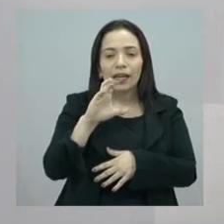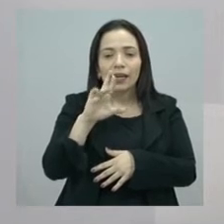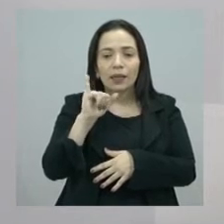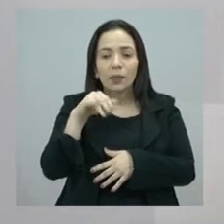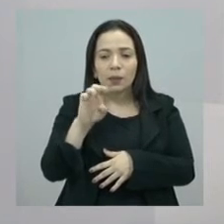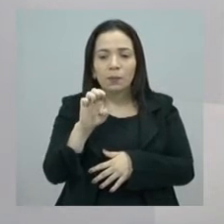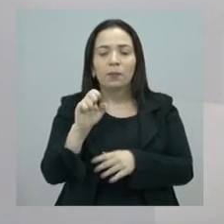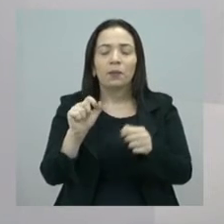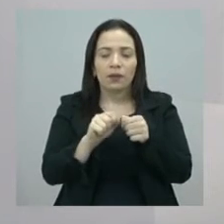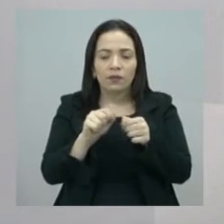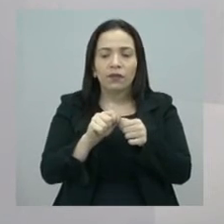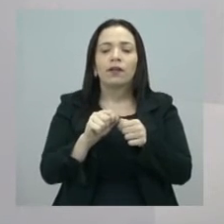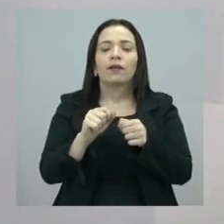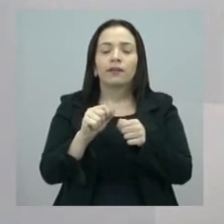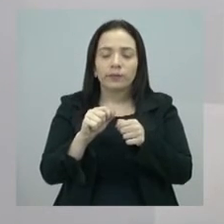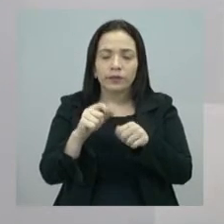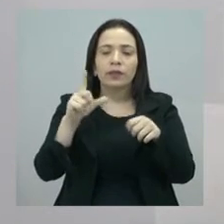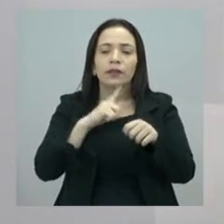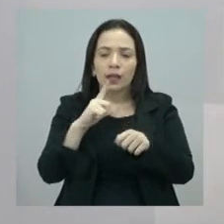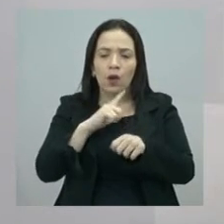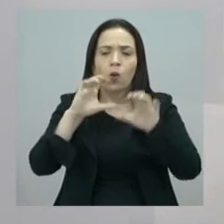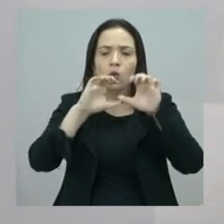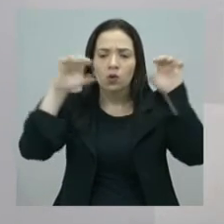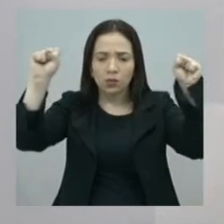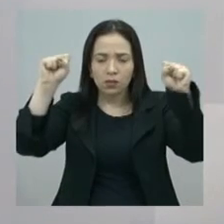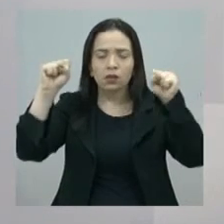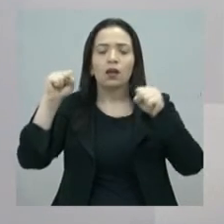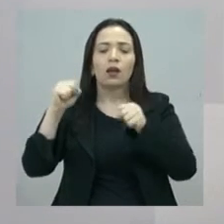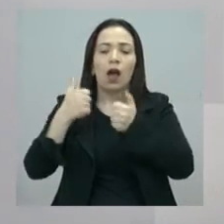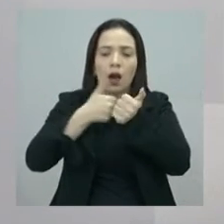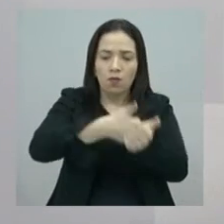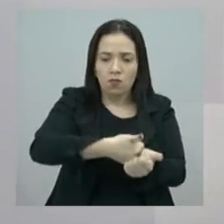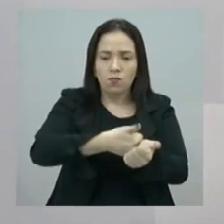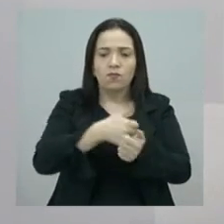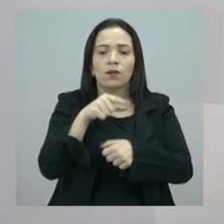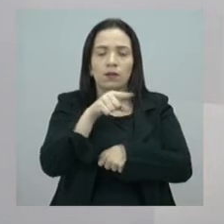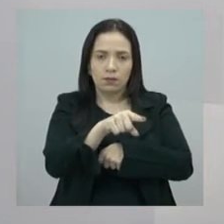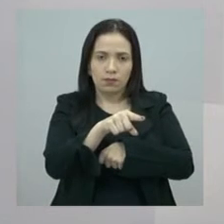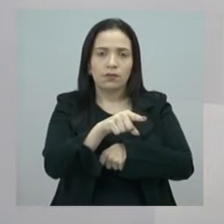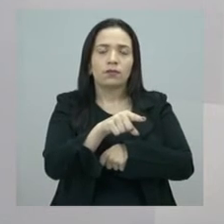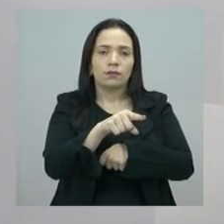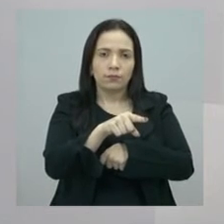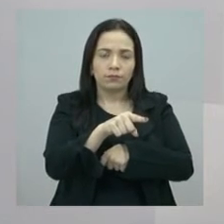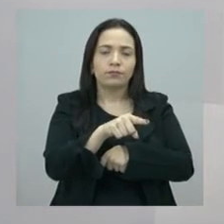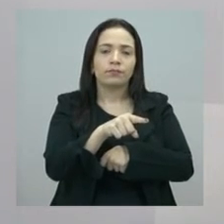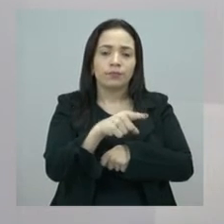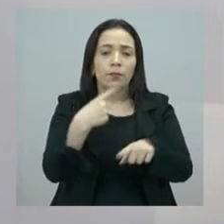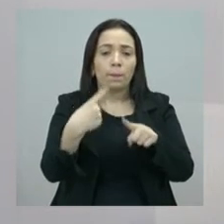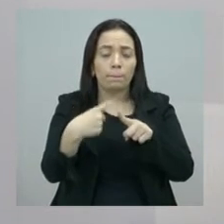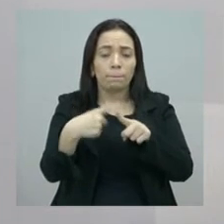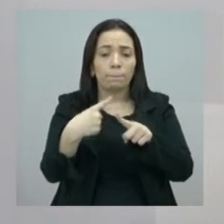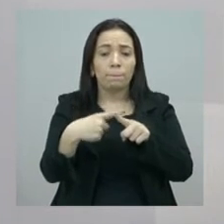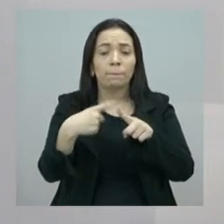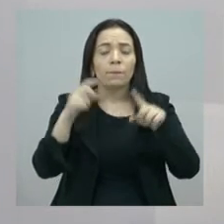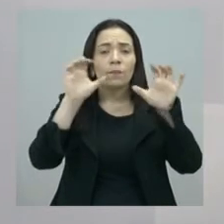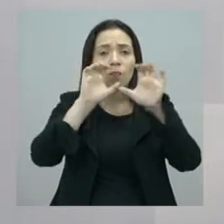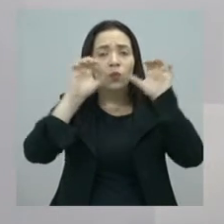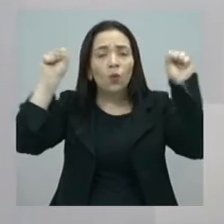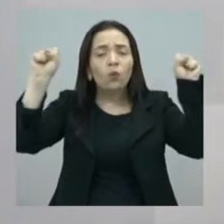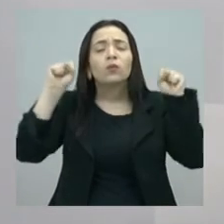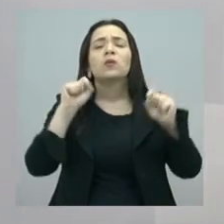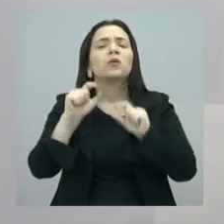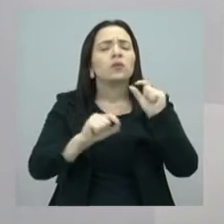e pelo Conselho Tutelar será aplicada uma medida protetiva e posteriormente acompanhada, porque a atuação do Conselho